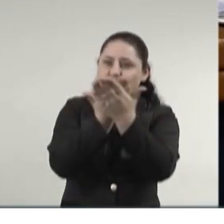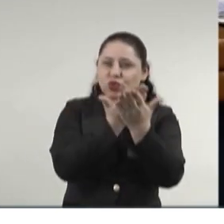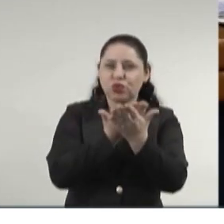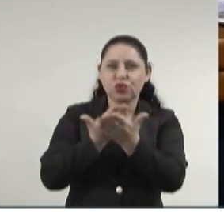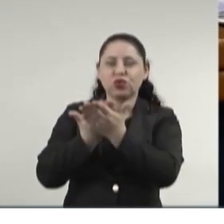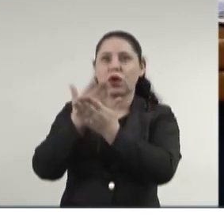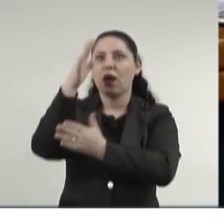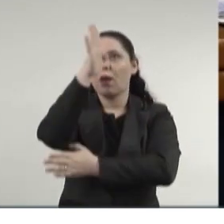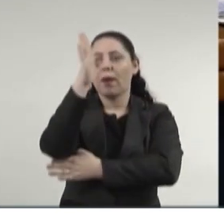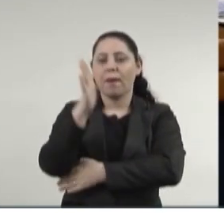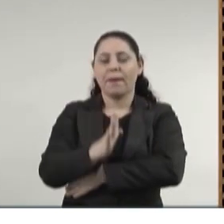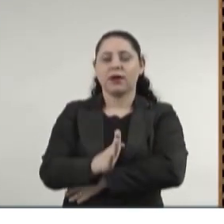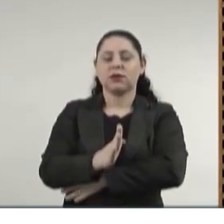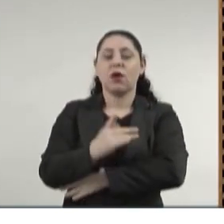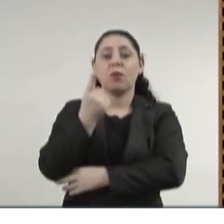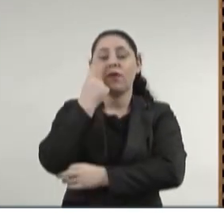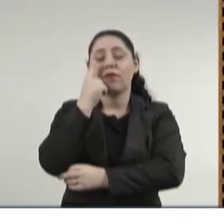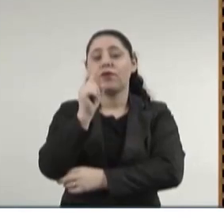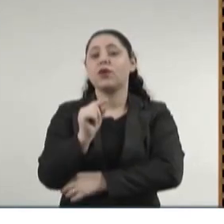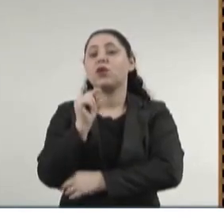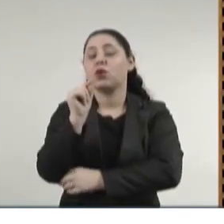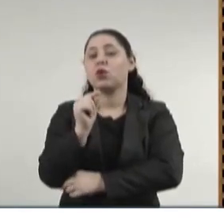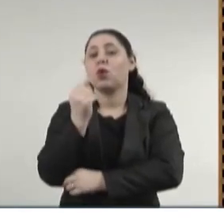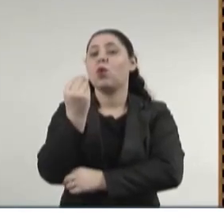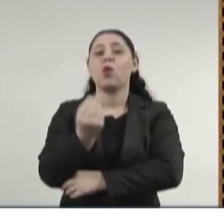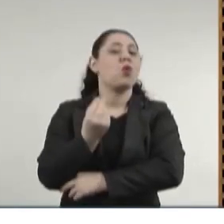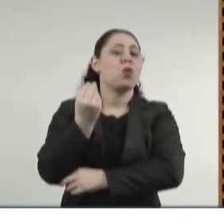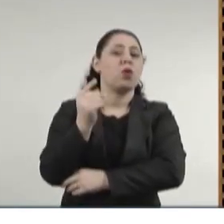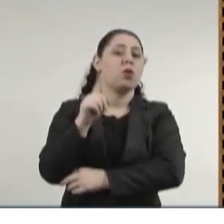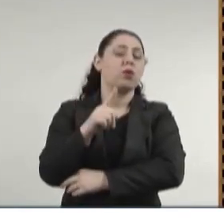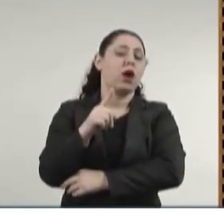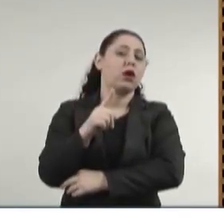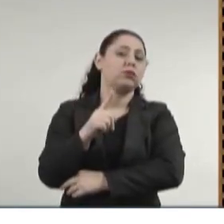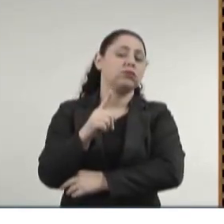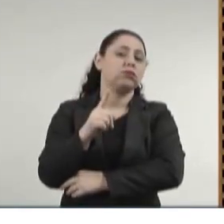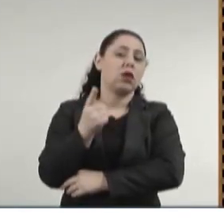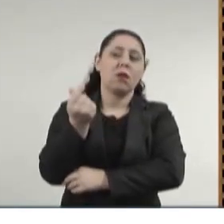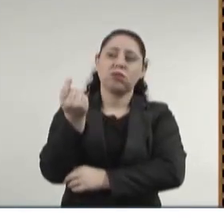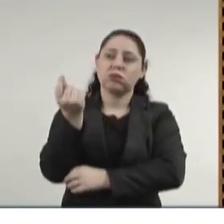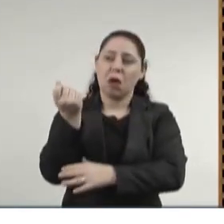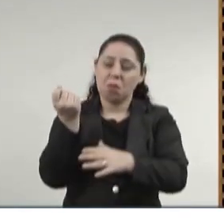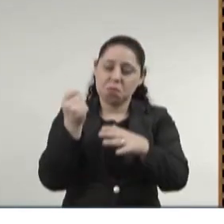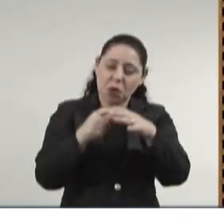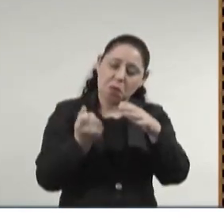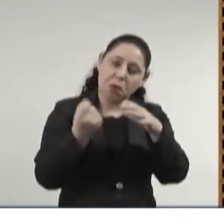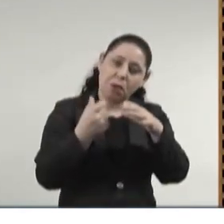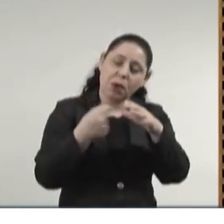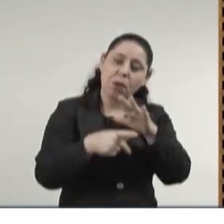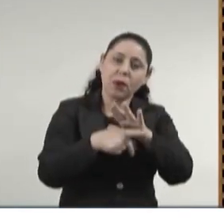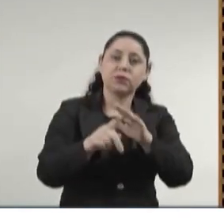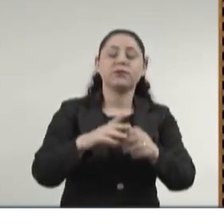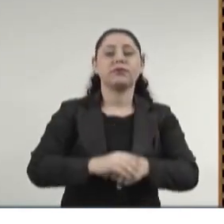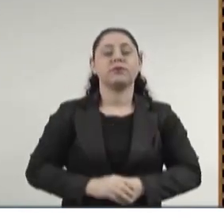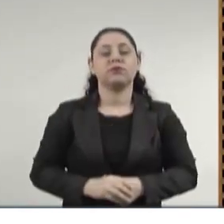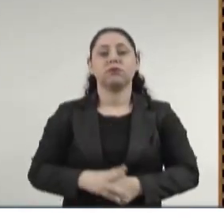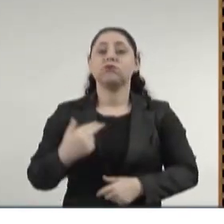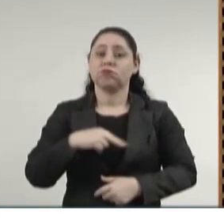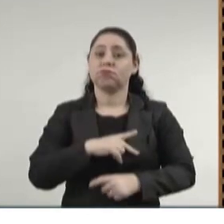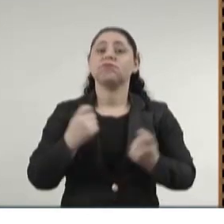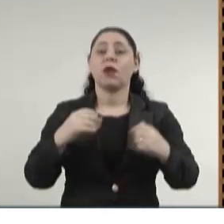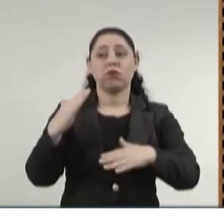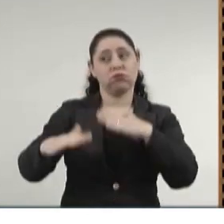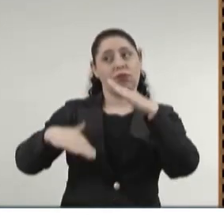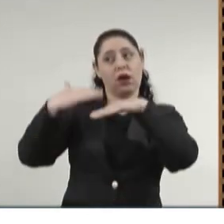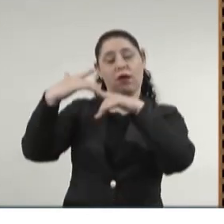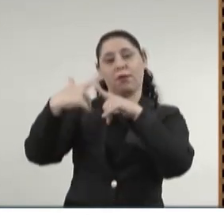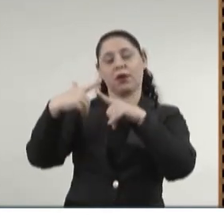Brasil para ver como funcionam os demais fundos, né? E nós precisamos